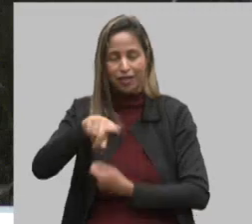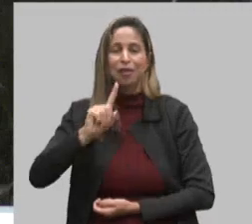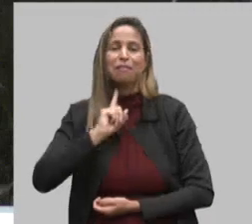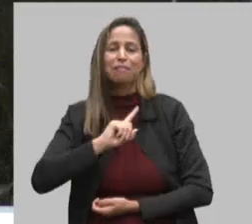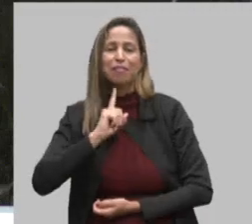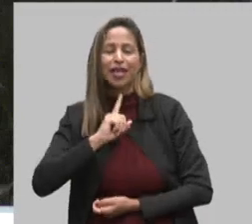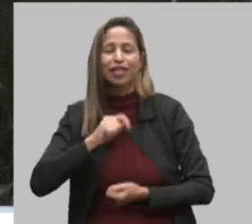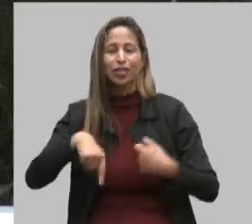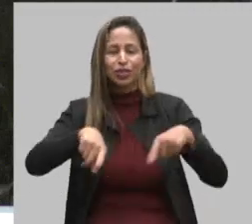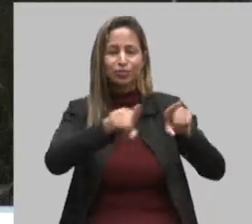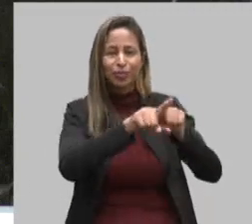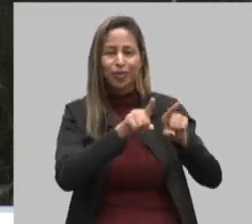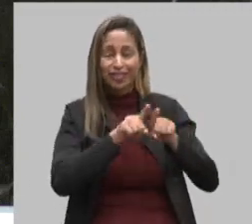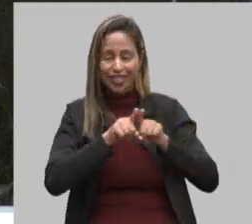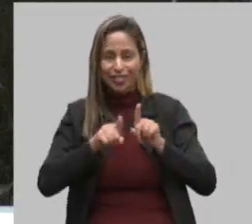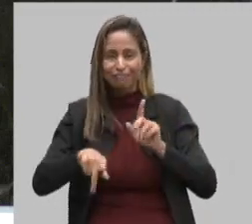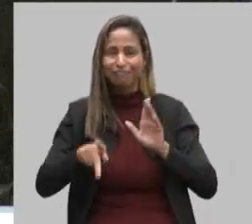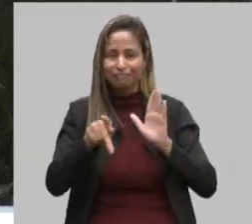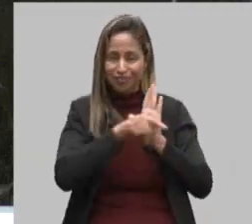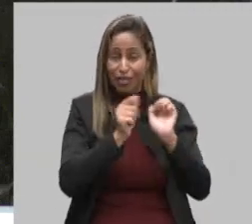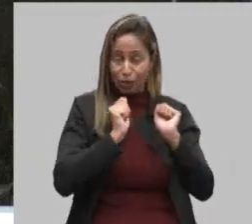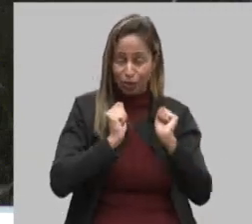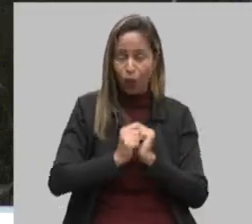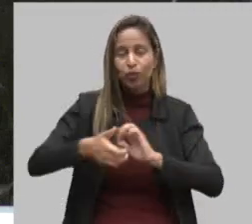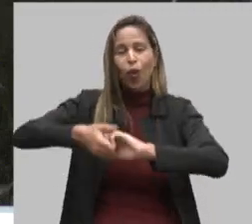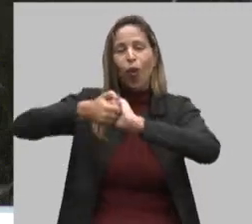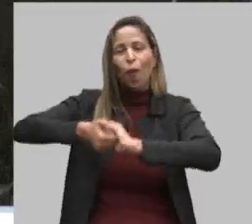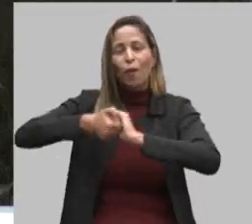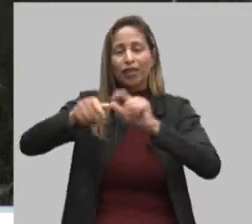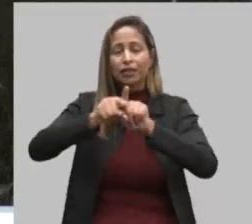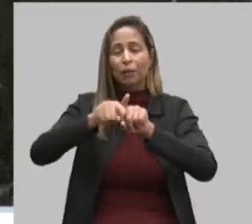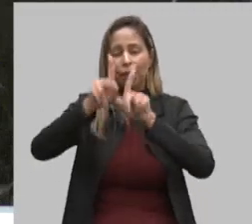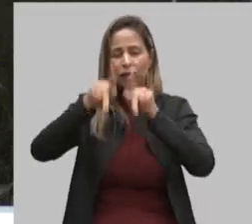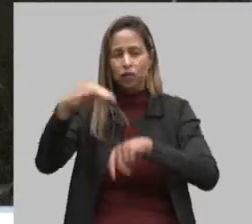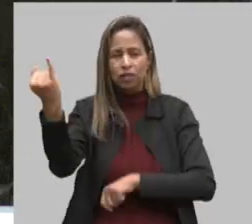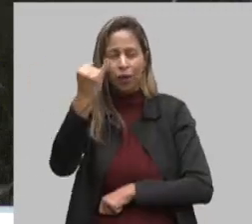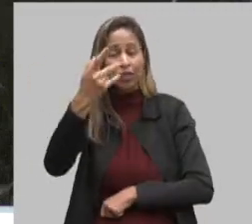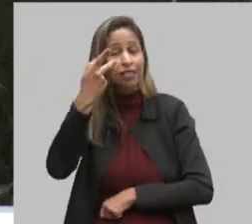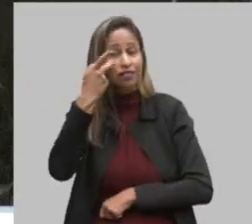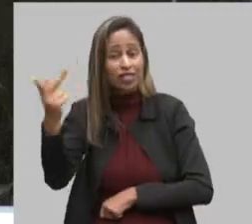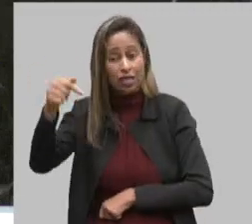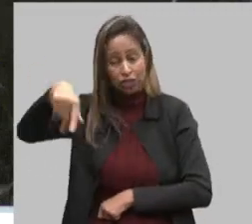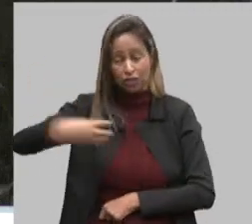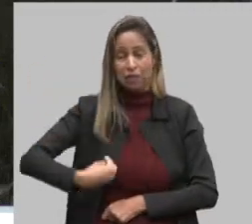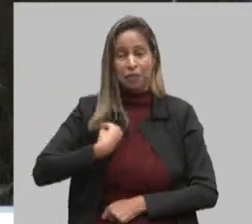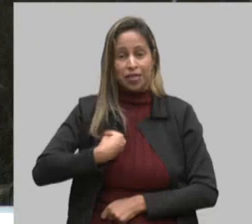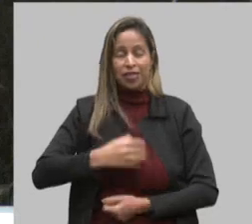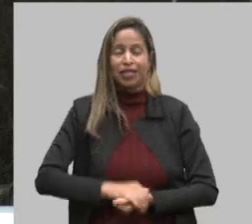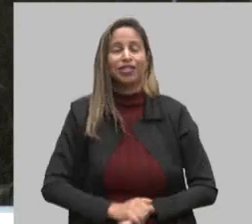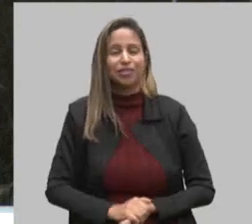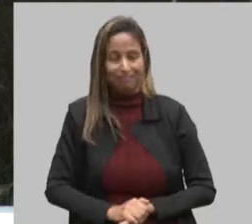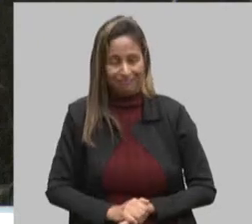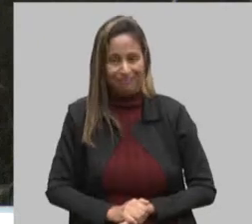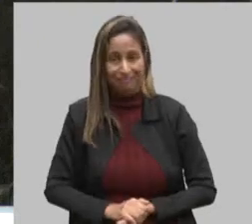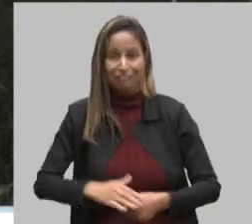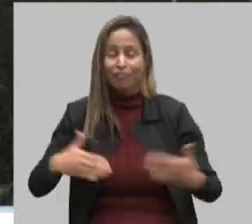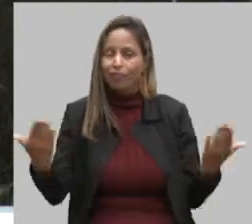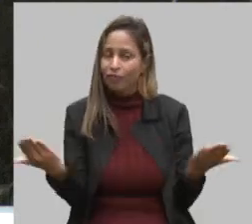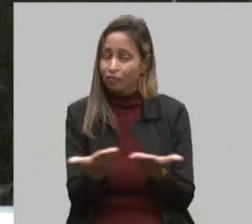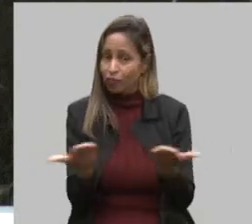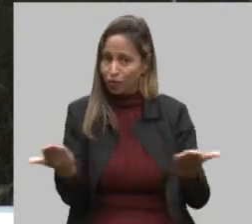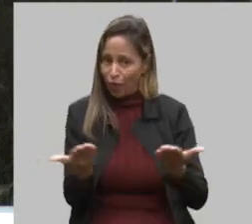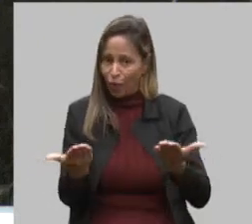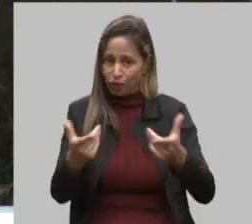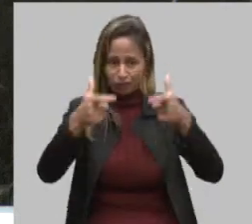parceira deste programa e cumprimento as demais autoridades e visitantes aqui presentes hoje neste